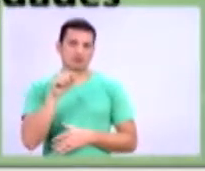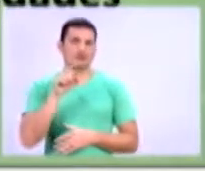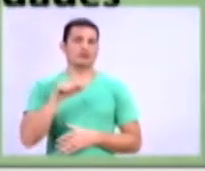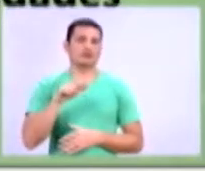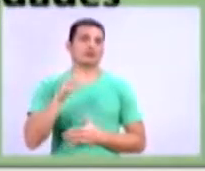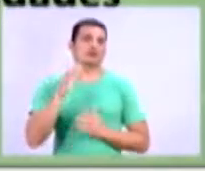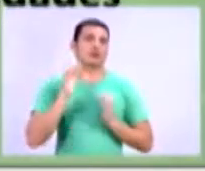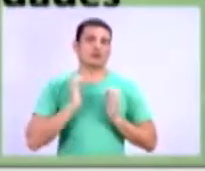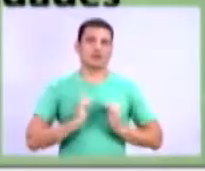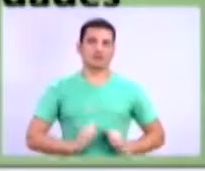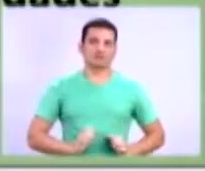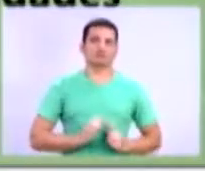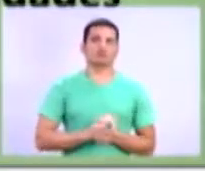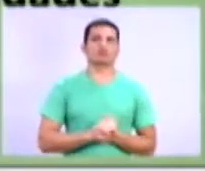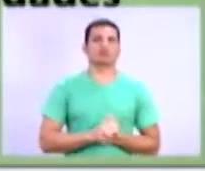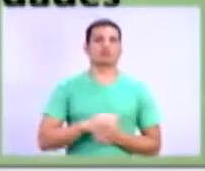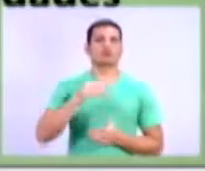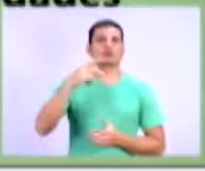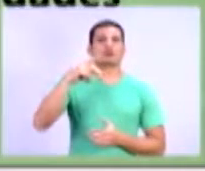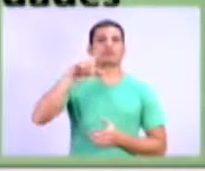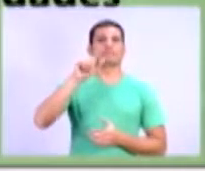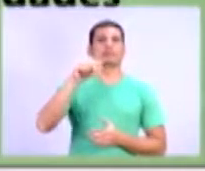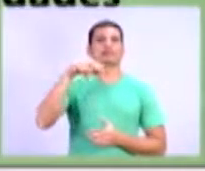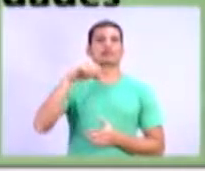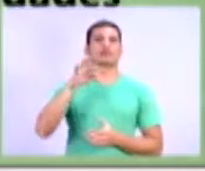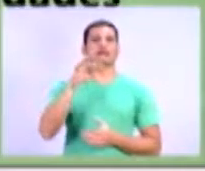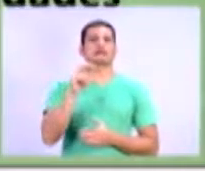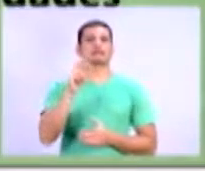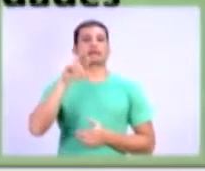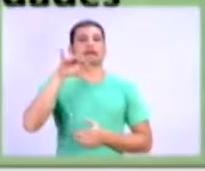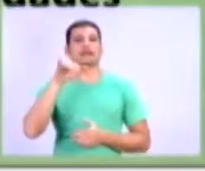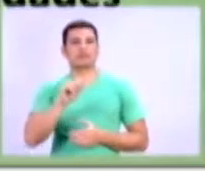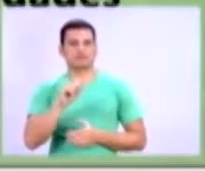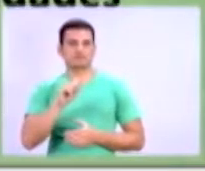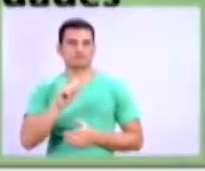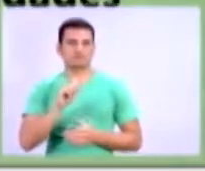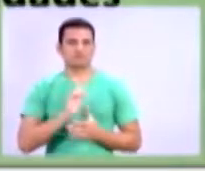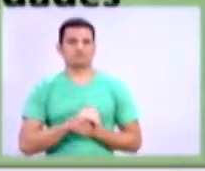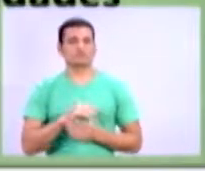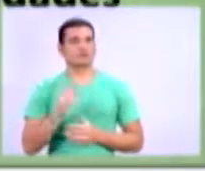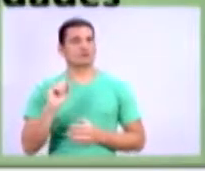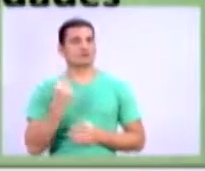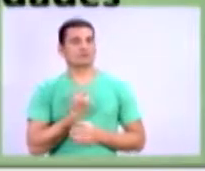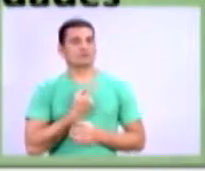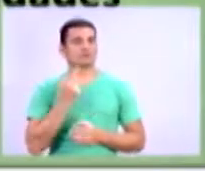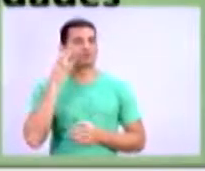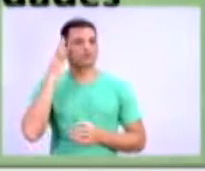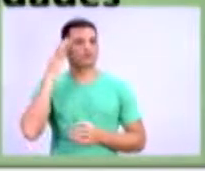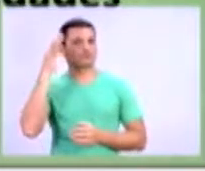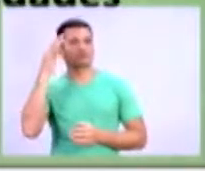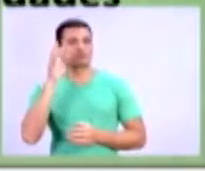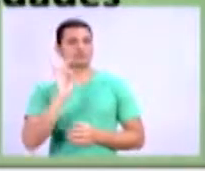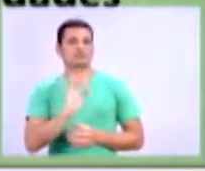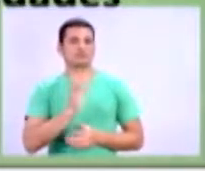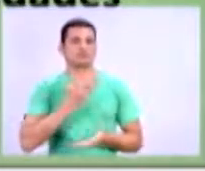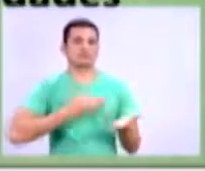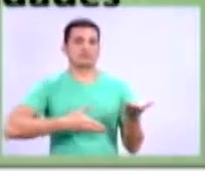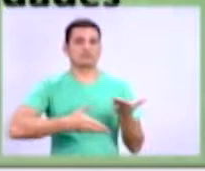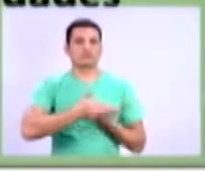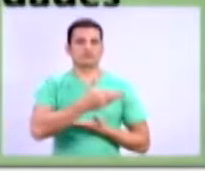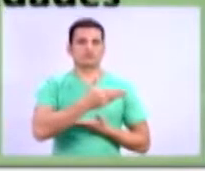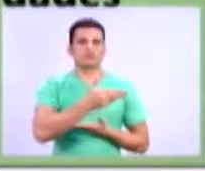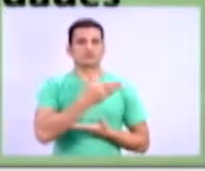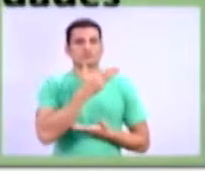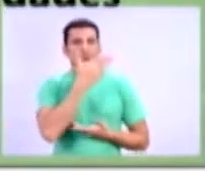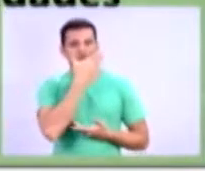planetária, né? Esse planetário traz a ideia de que nós não vamos estar refletindo apenas sobre as relações do